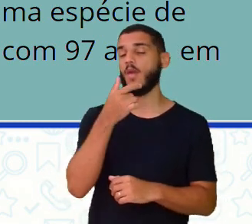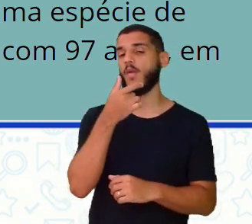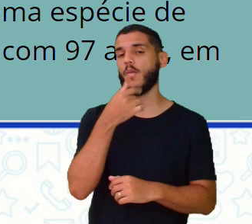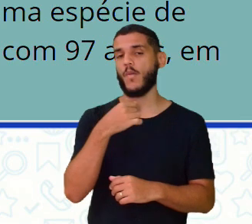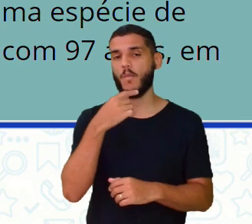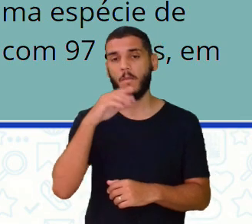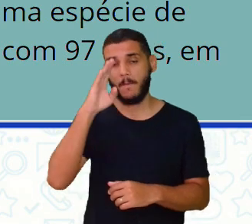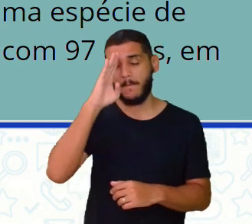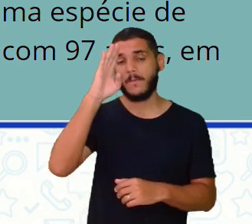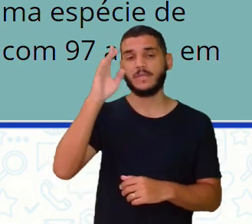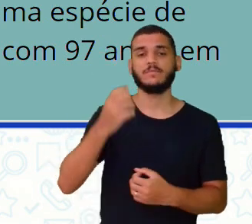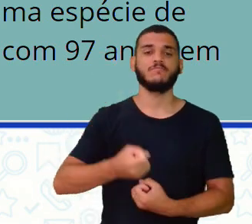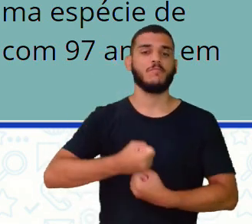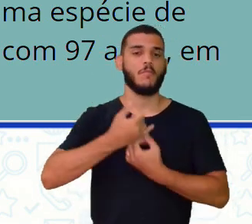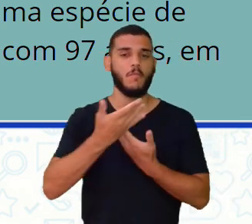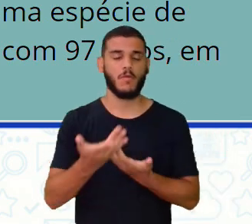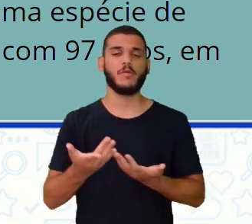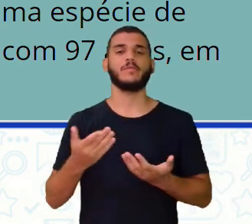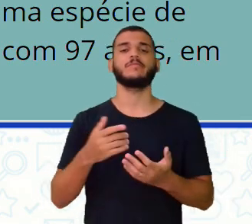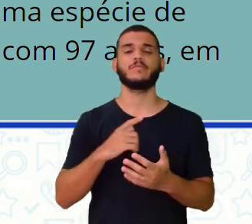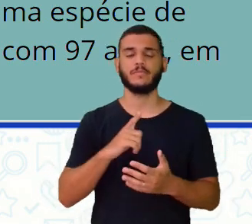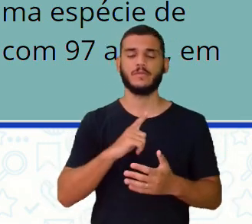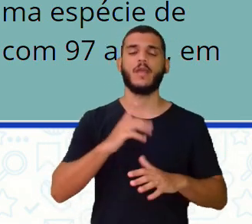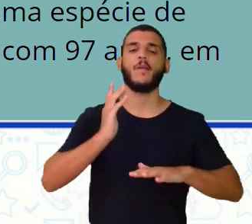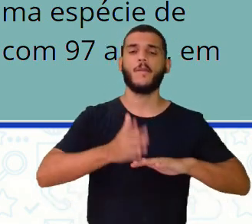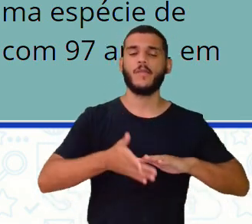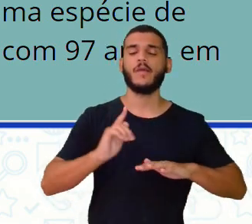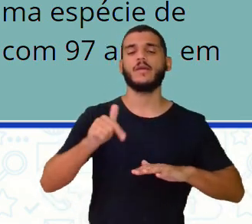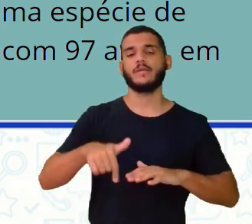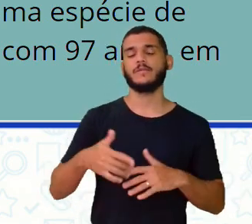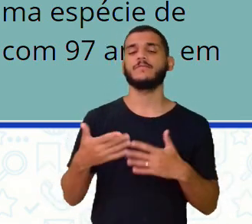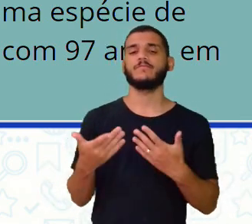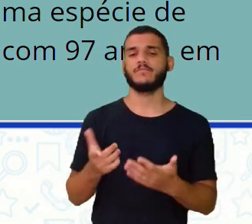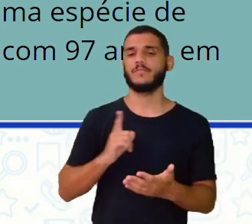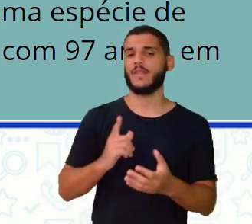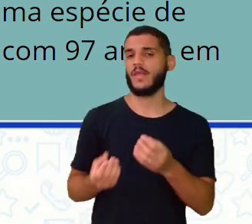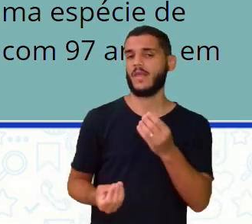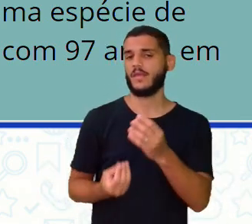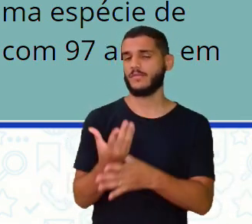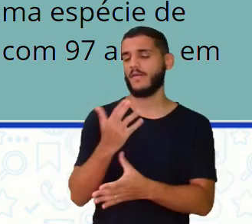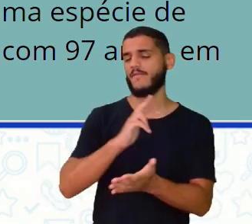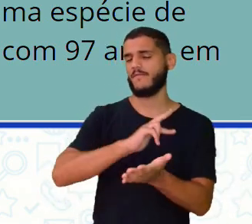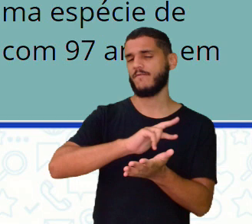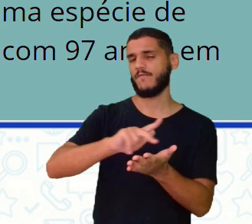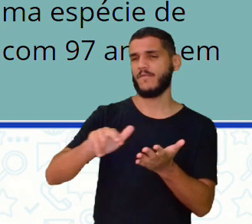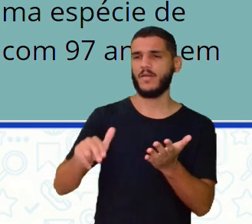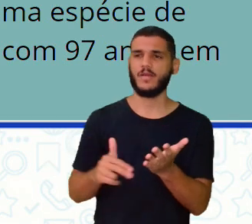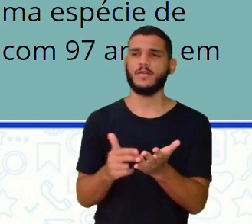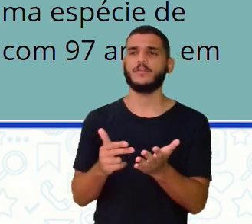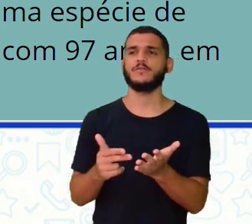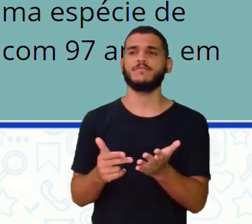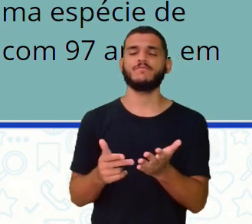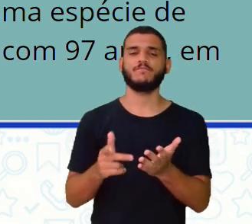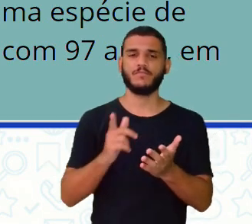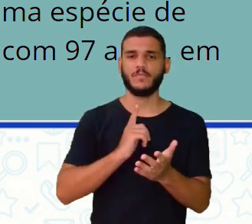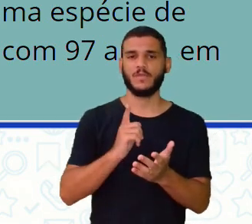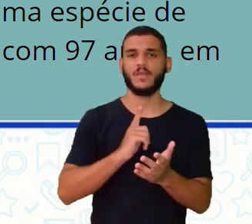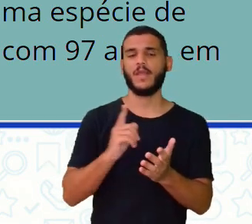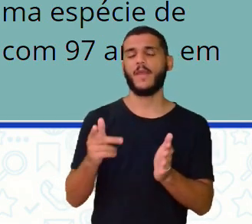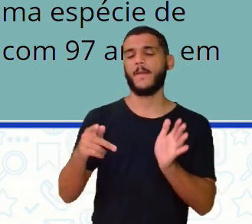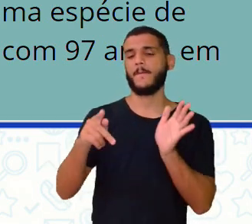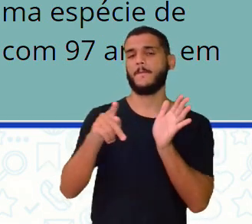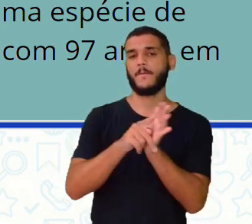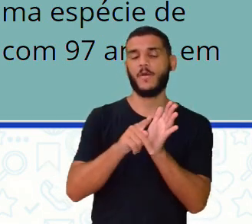principais poetas contemporâneos, autor de versos nos quais elementos regionais